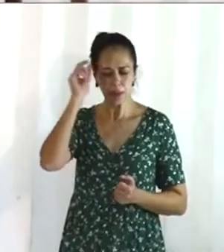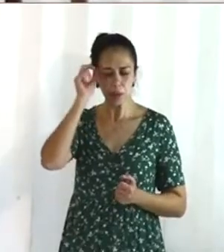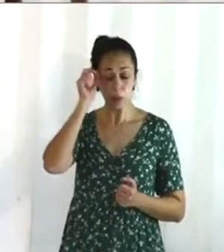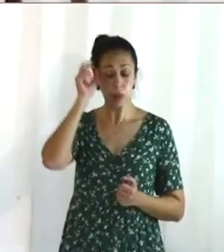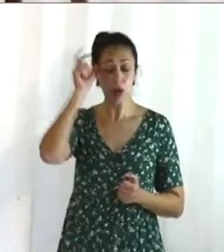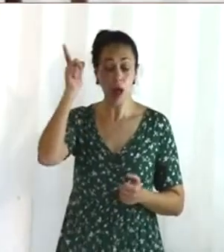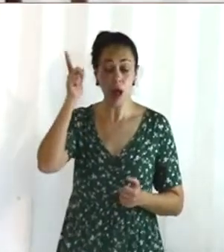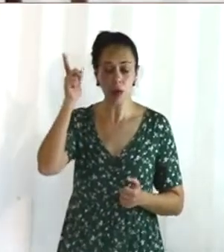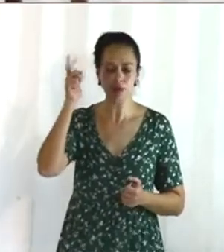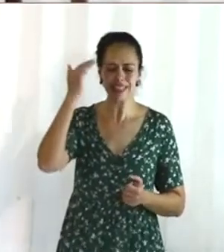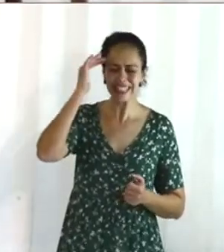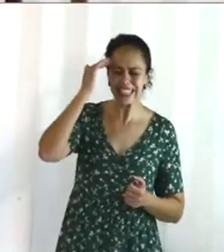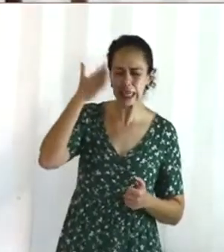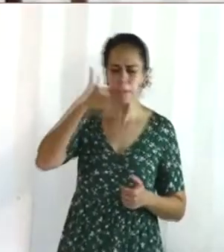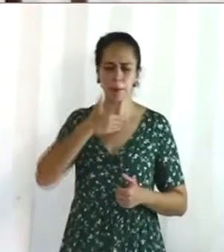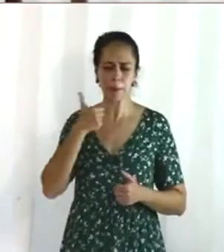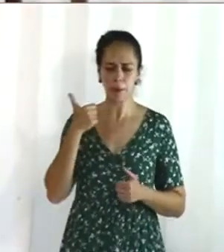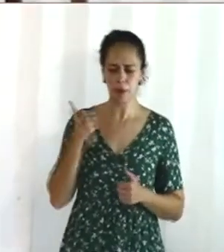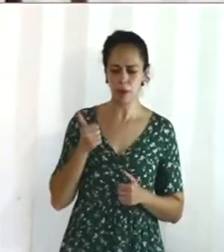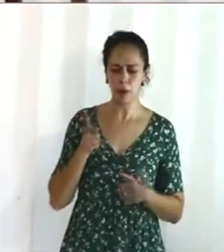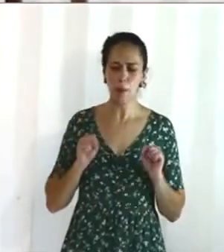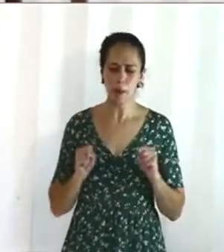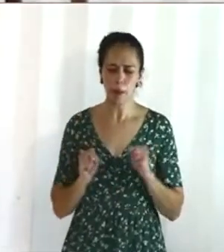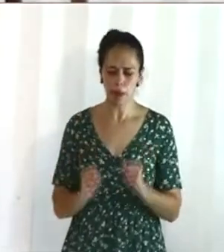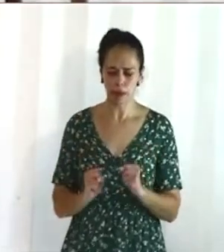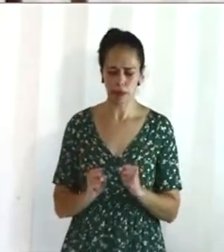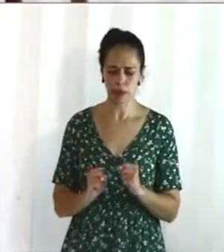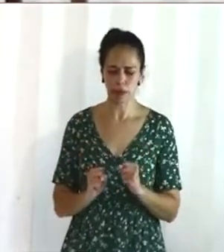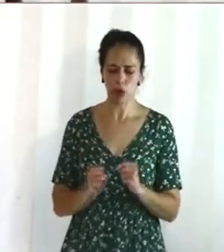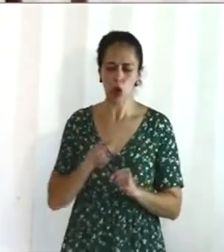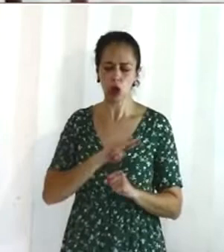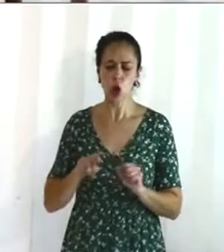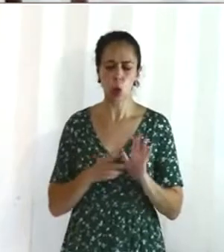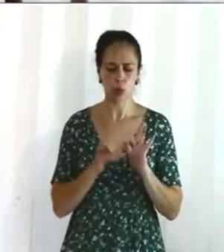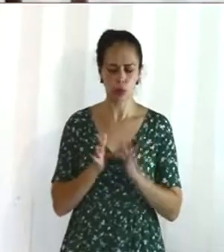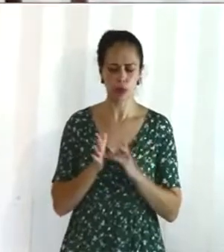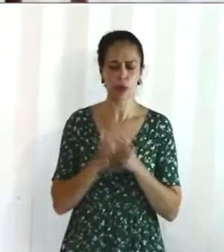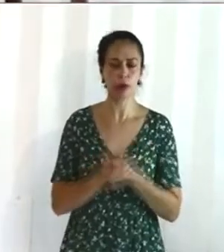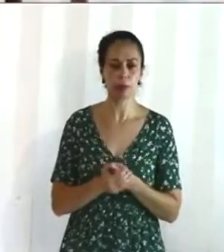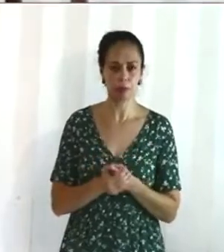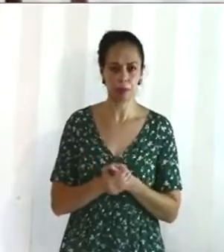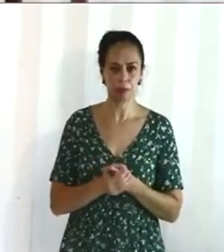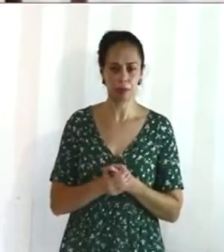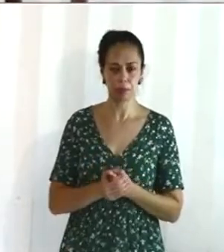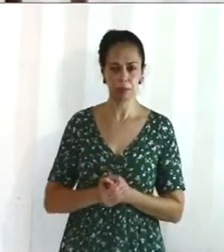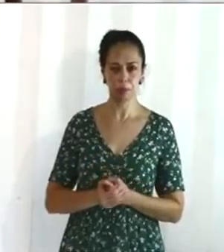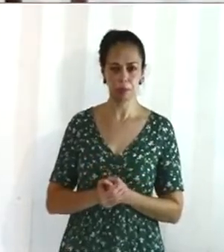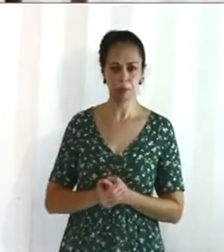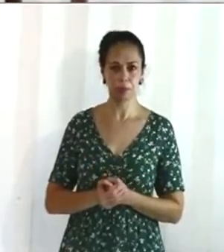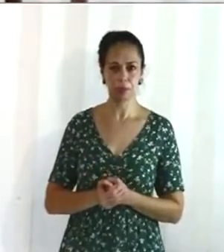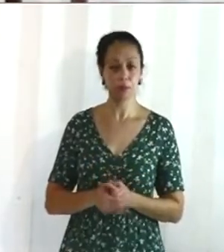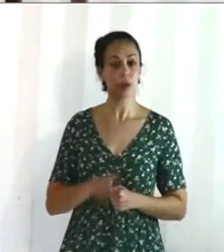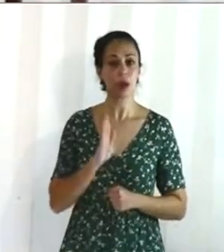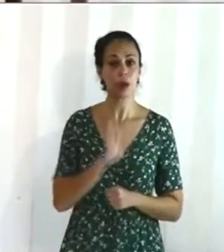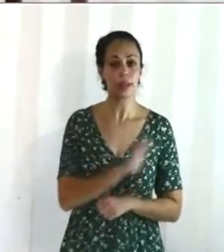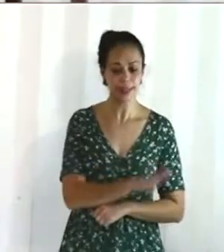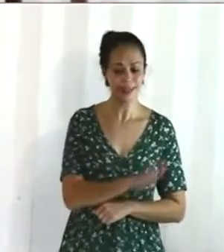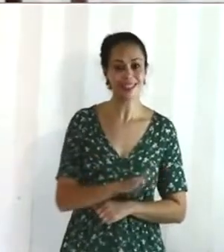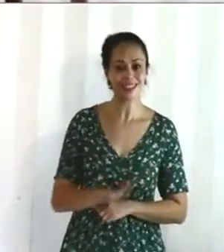dias, glorificando o Teu nome. Essa é a nossa oração, em nome de Jesus. Amém. As nossas